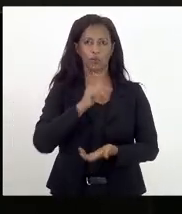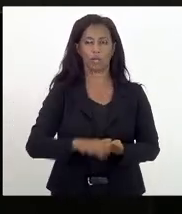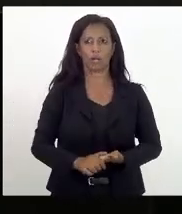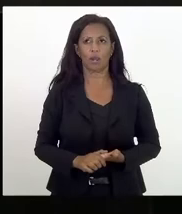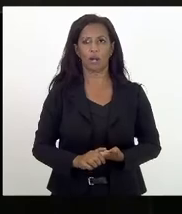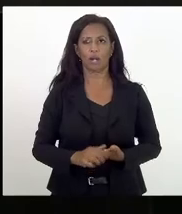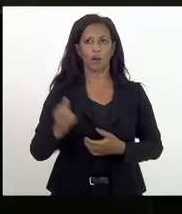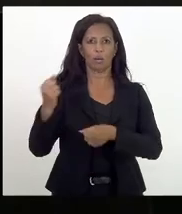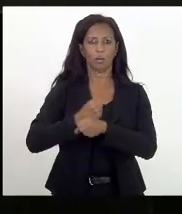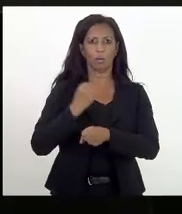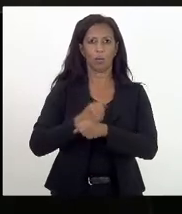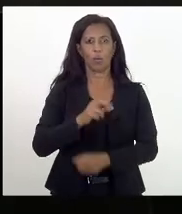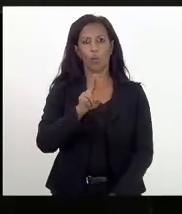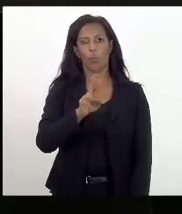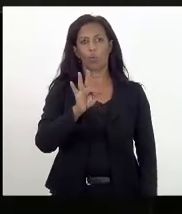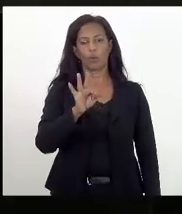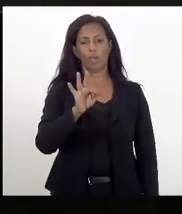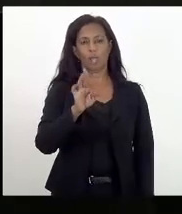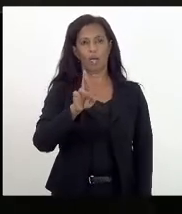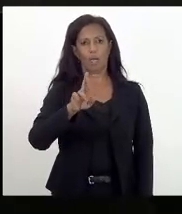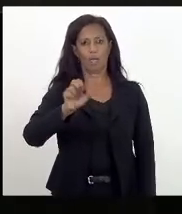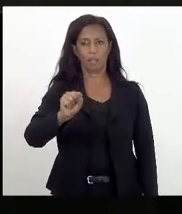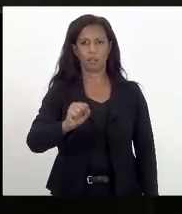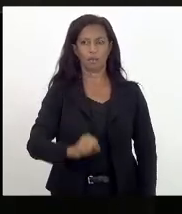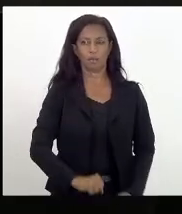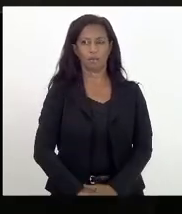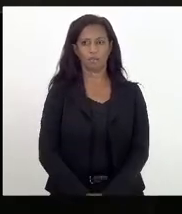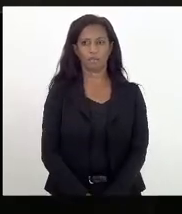EA construção das UTI R1